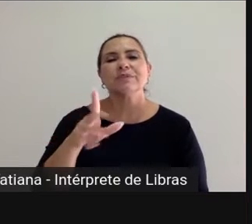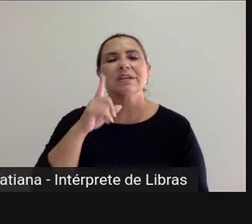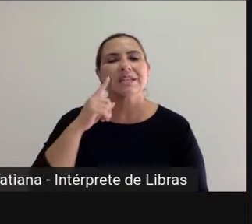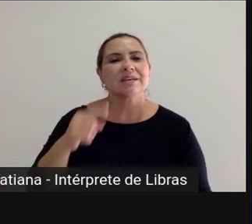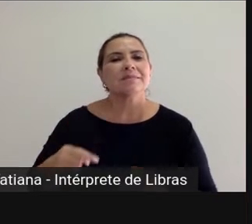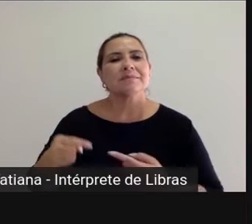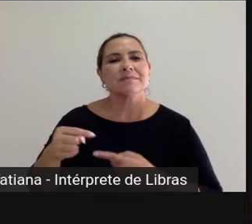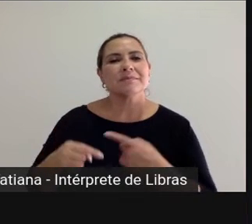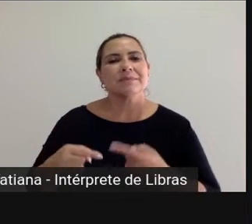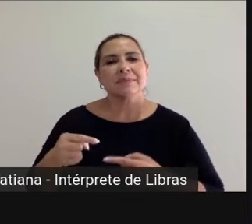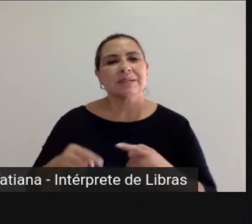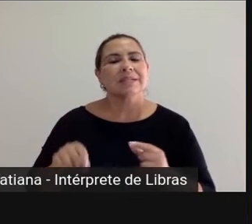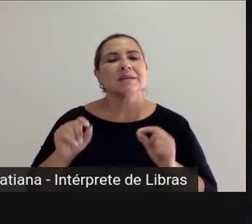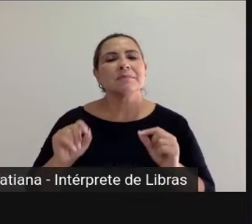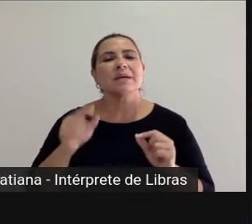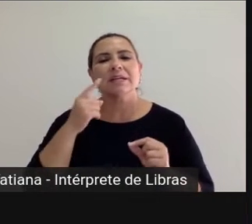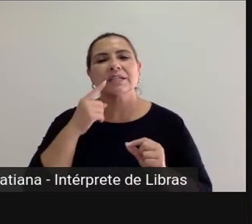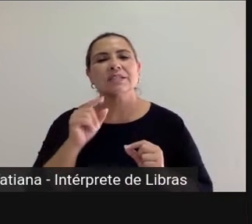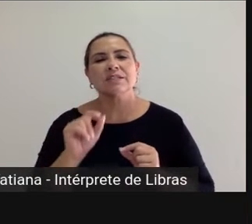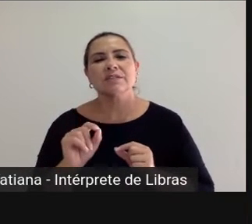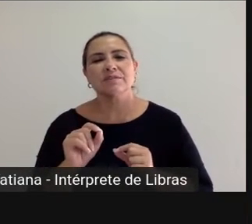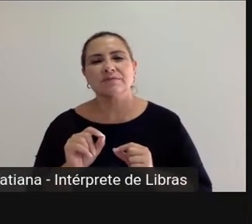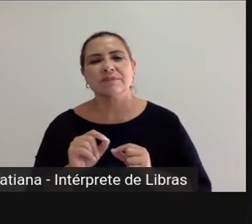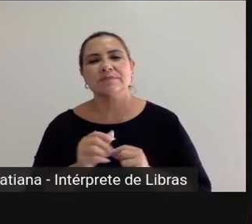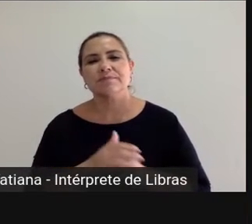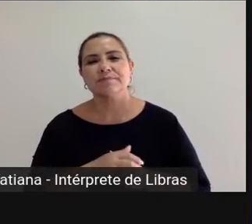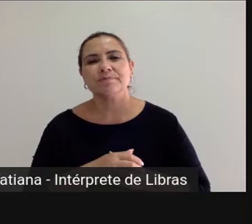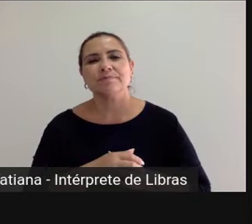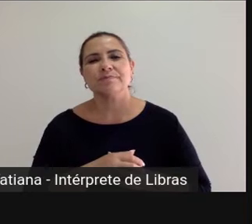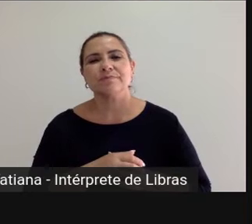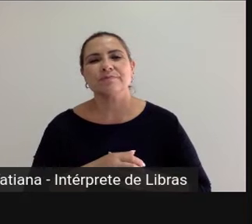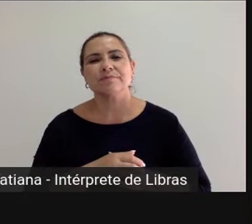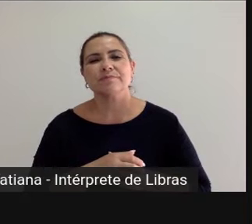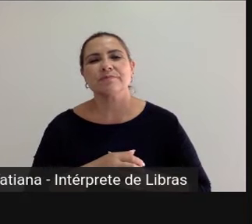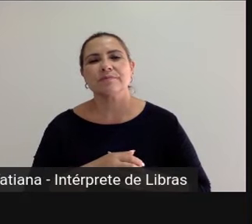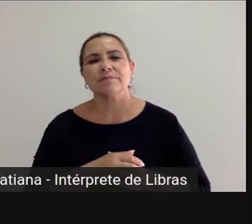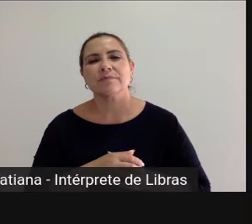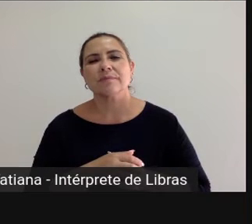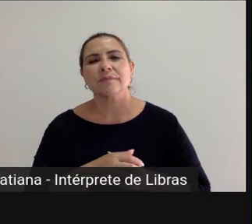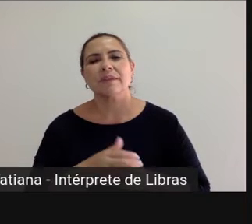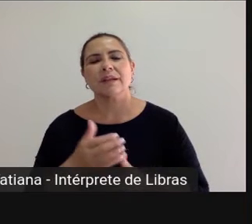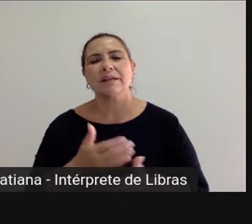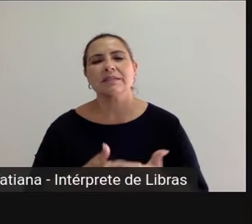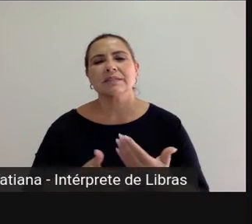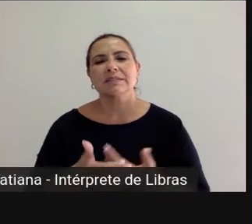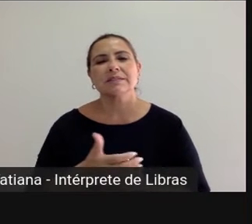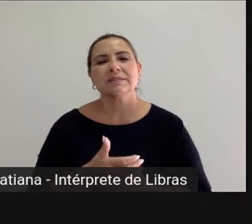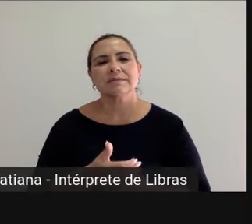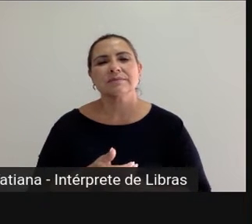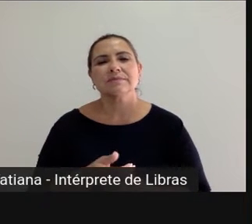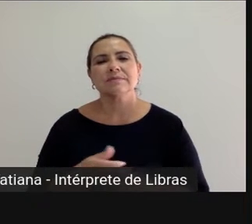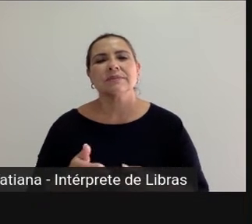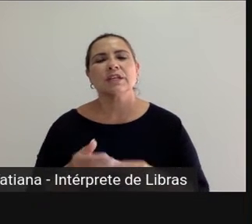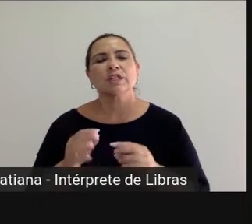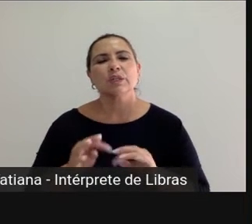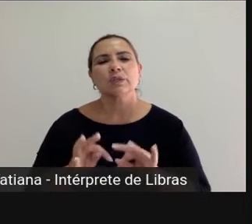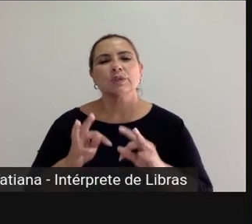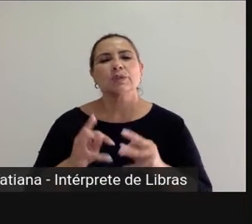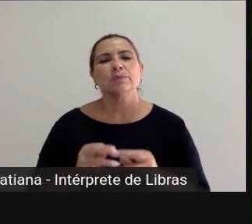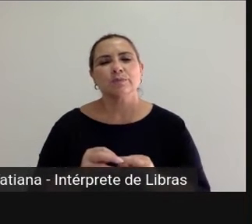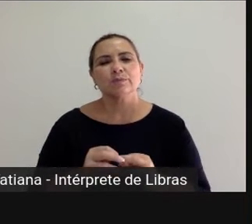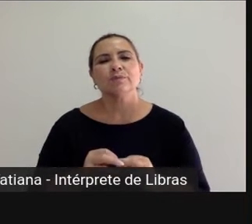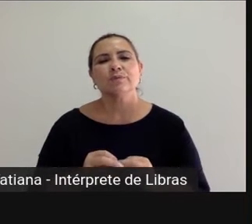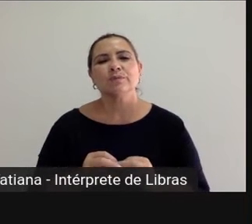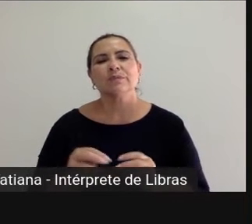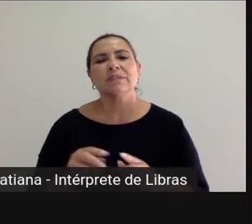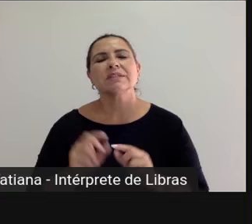aqui um parlamento em que, é claro que todos os setores estão representados, todos os setores estão abertos. E todos